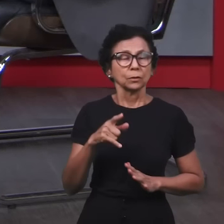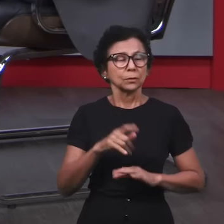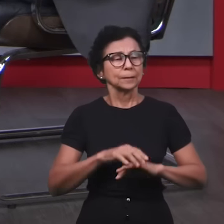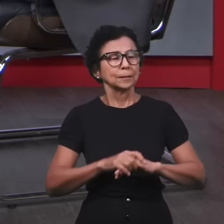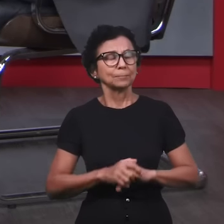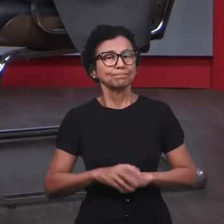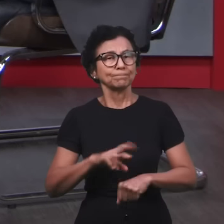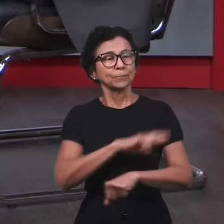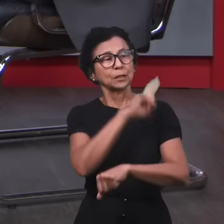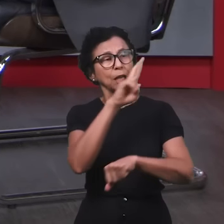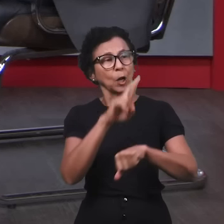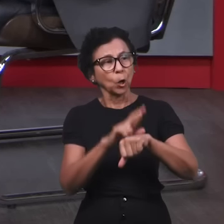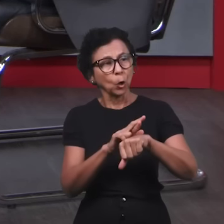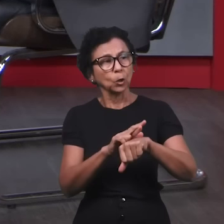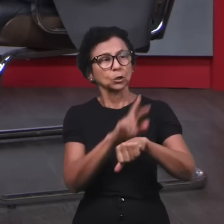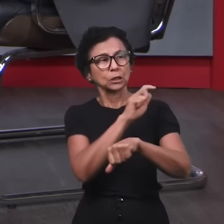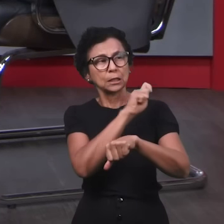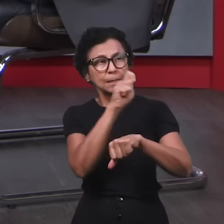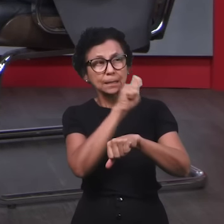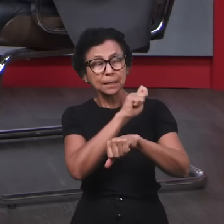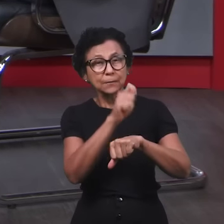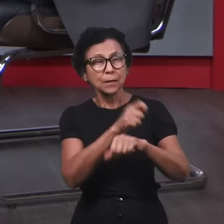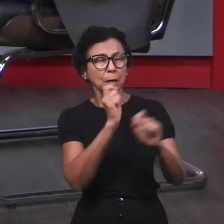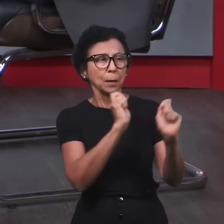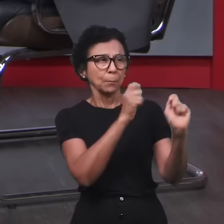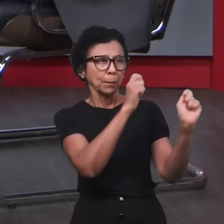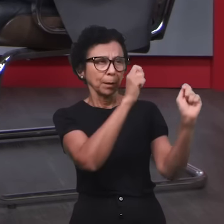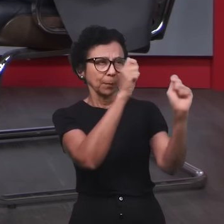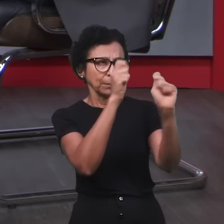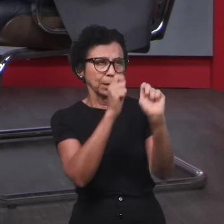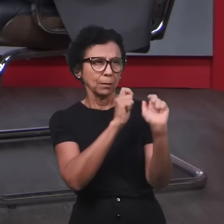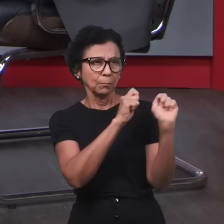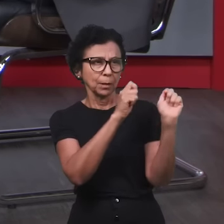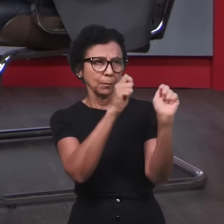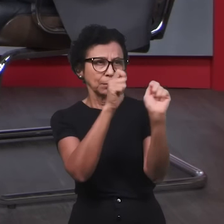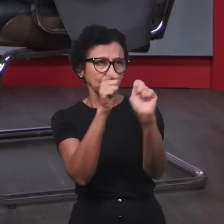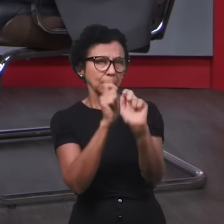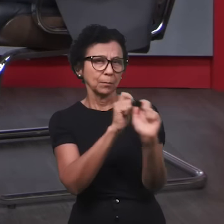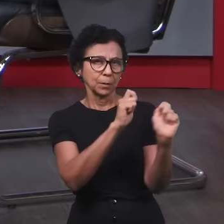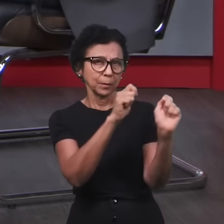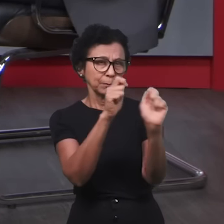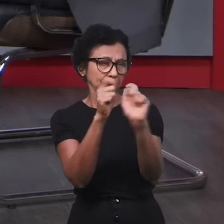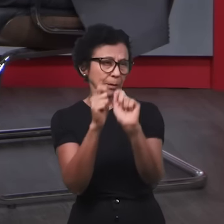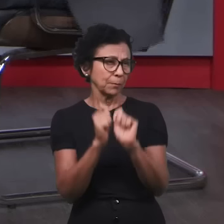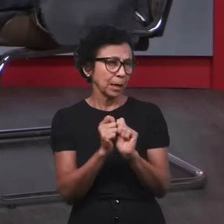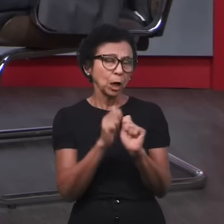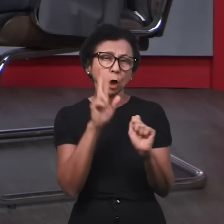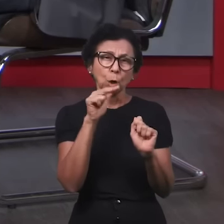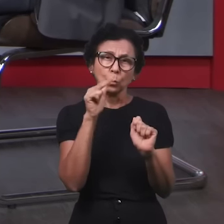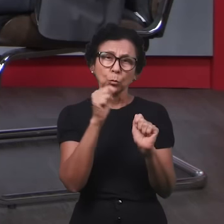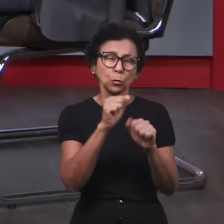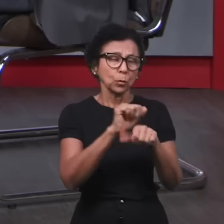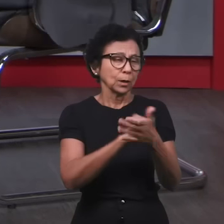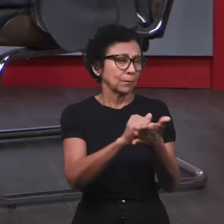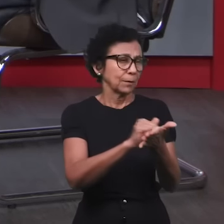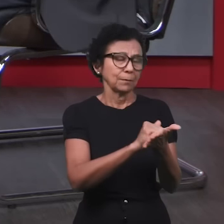palavra tem um valor porque ela está esculpida de forma indelével, ou seja, não se desmancha, não se desfaz